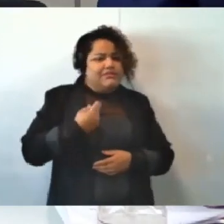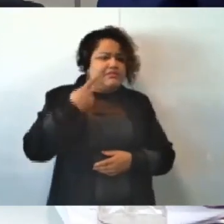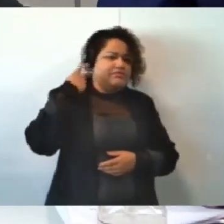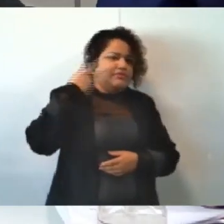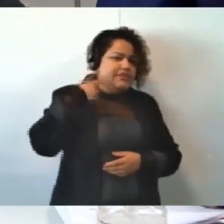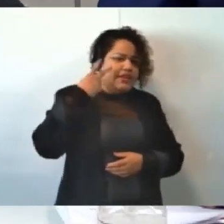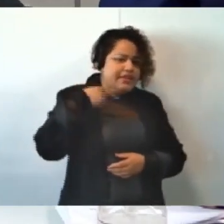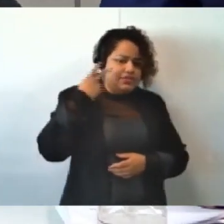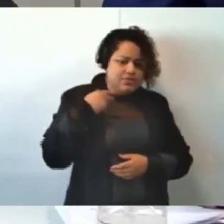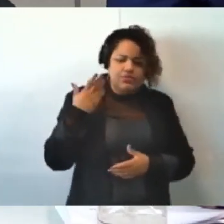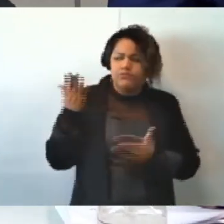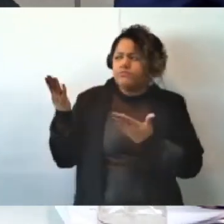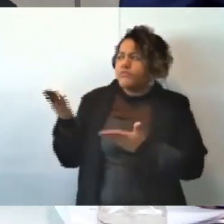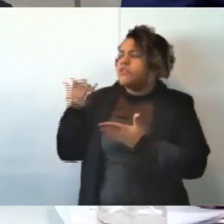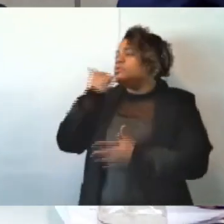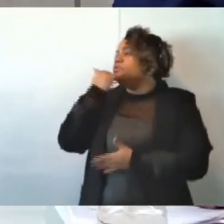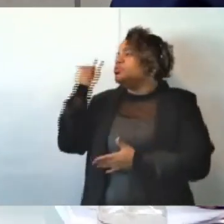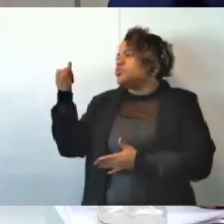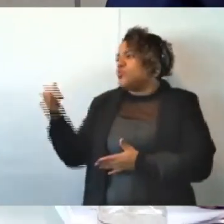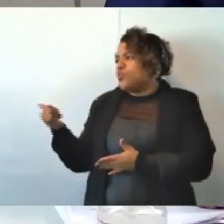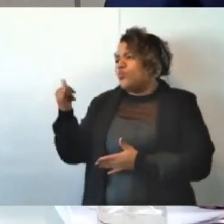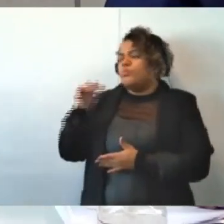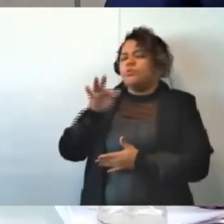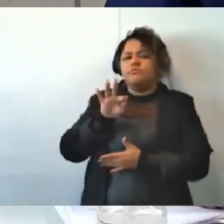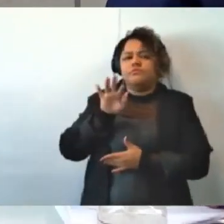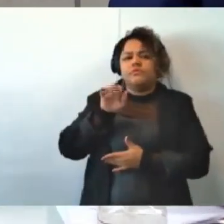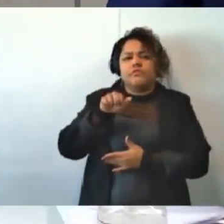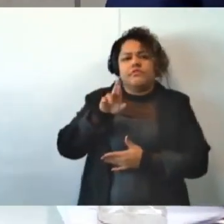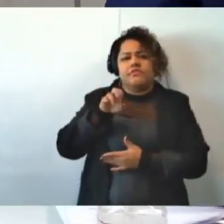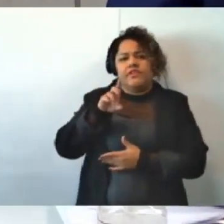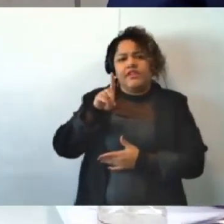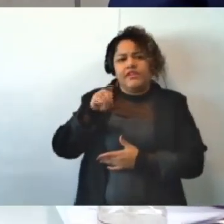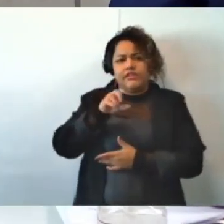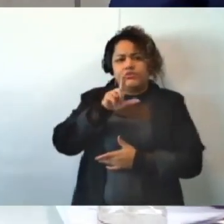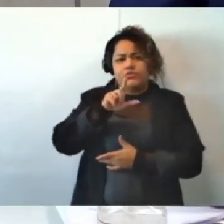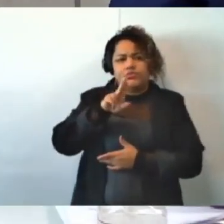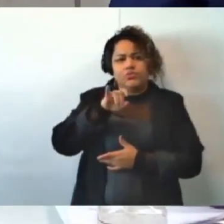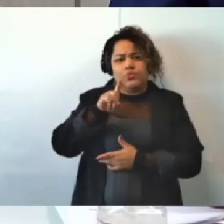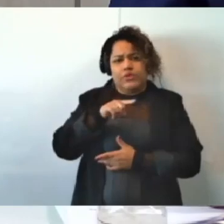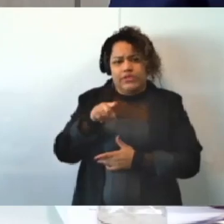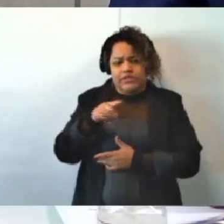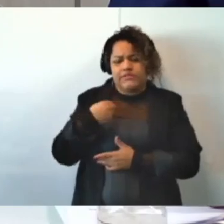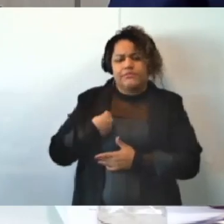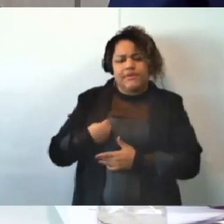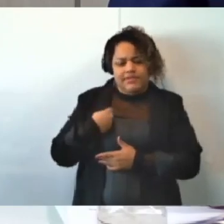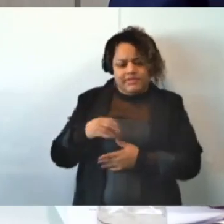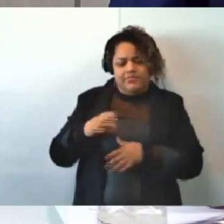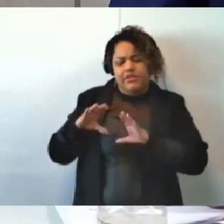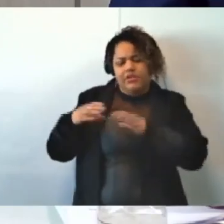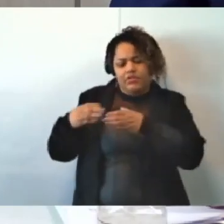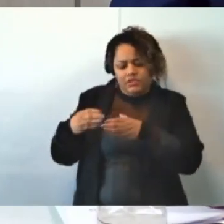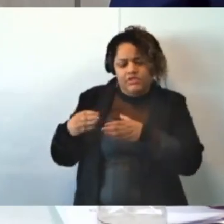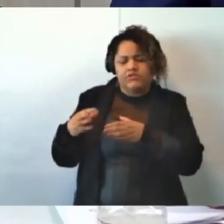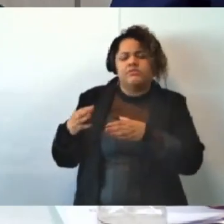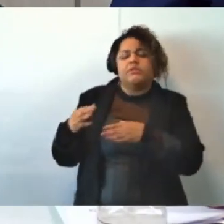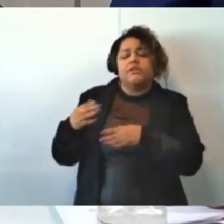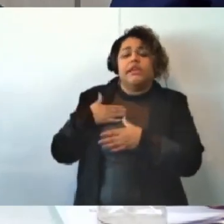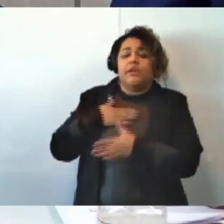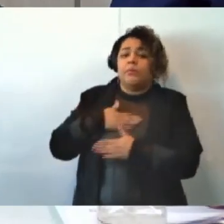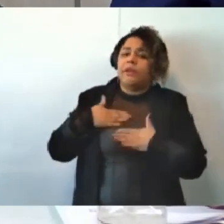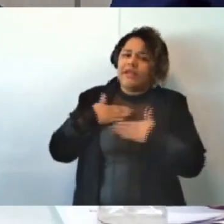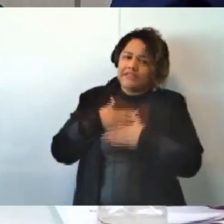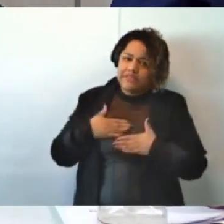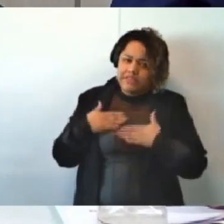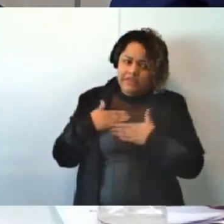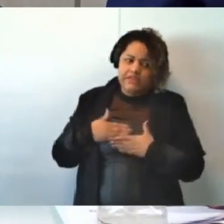vereador, desculpa, viu? Fernando Luiz, que faz parte da comissão também. É um prazer tê-lo aqui conosco, tá? É um prazer estar